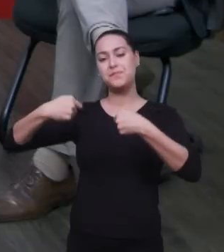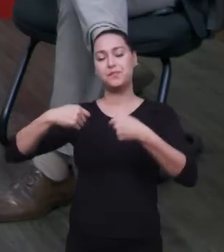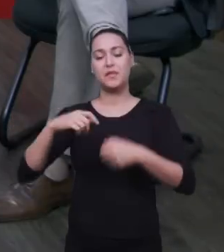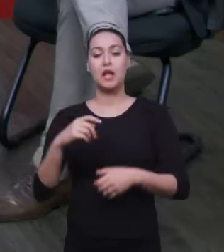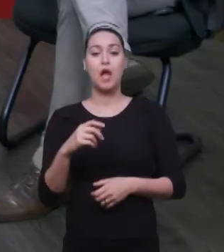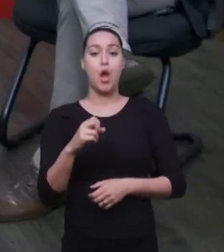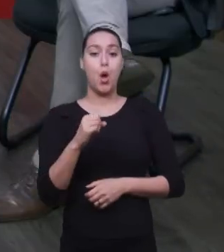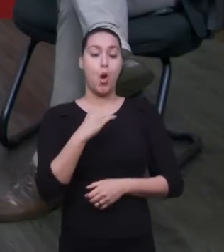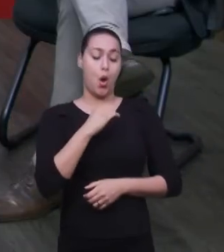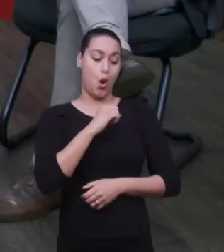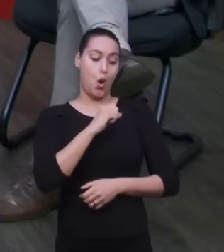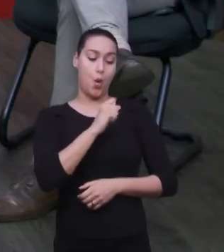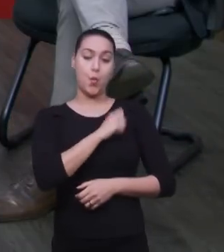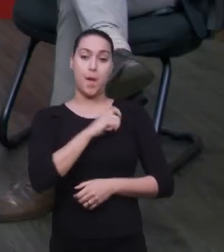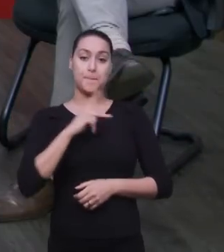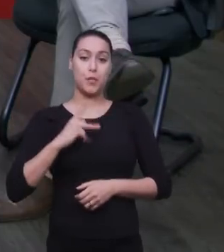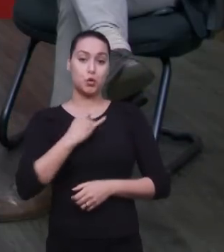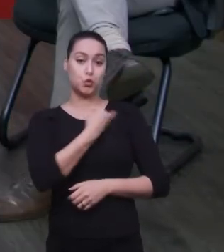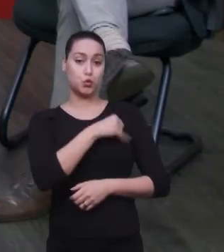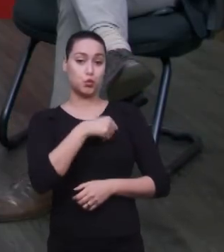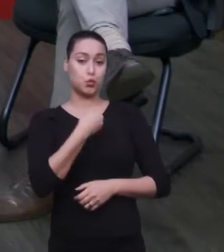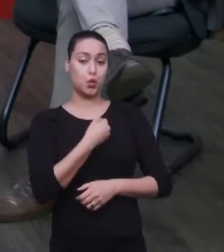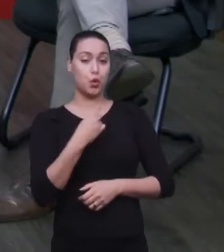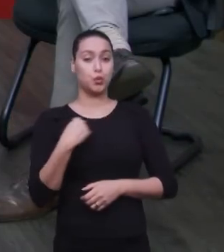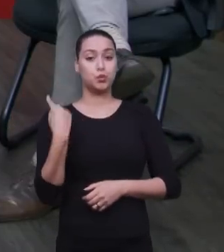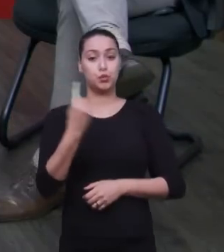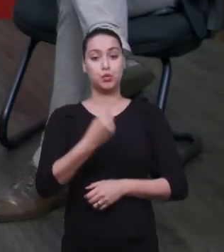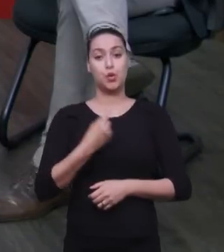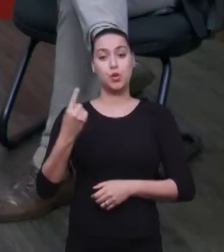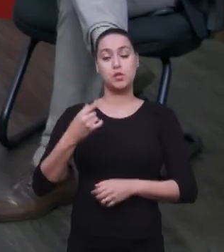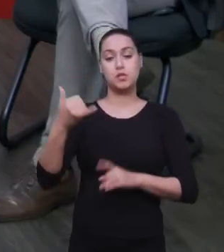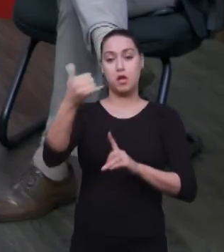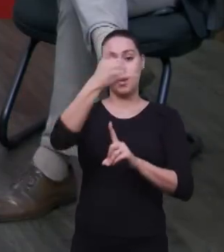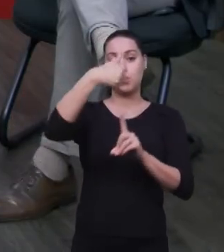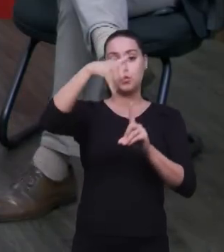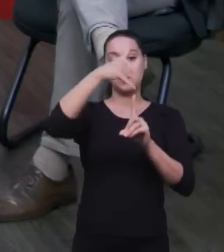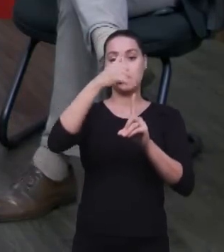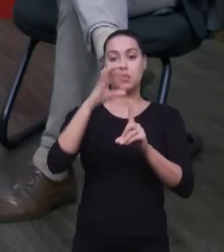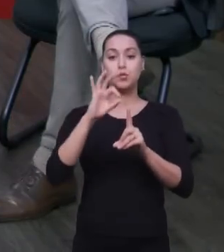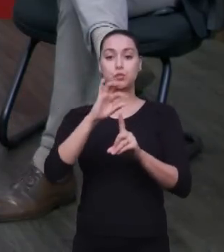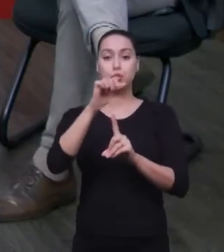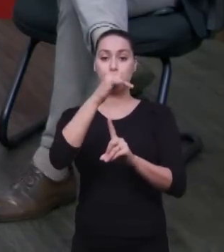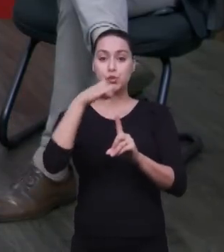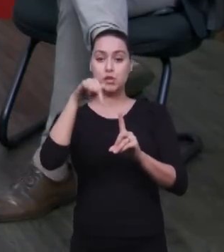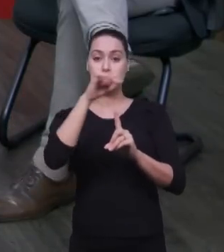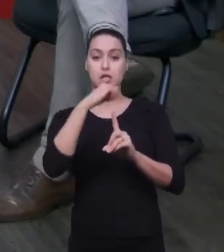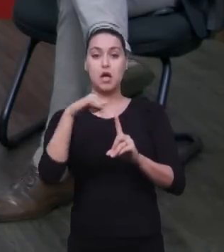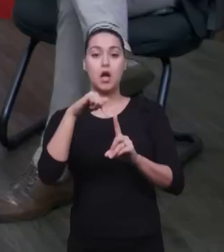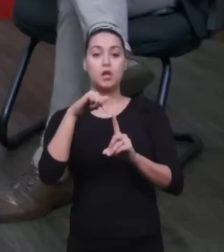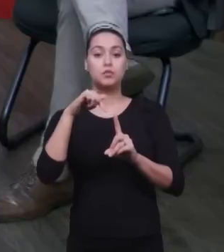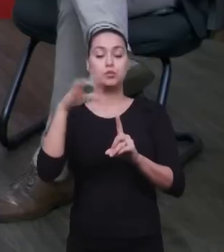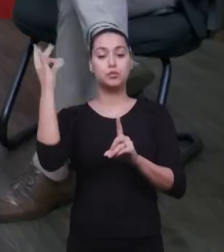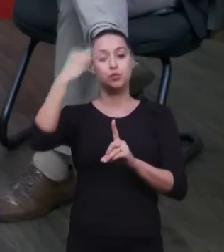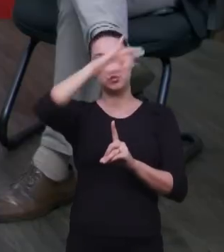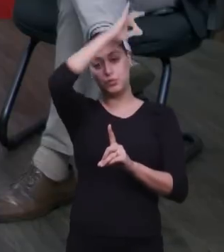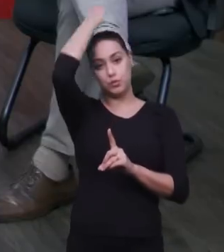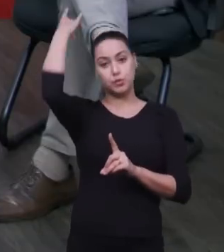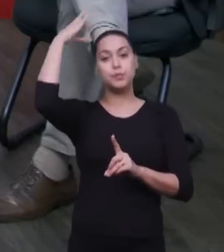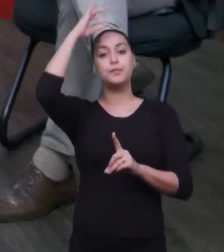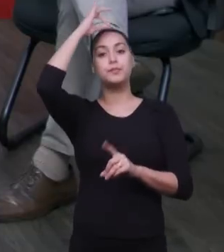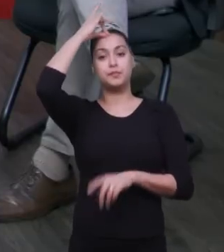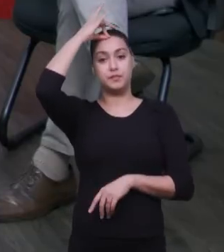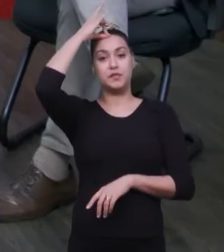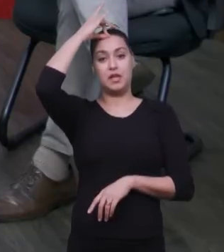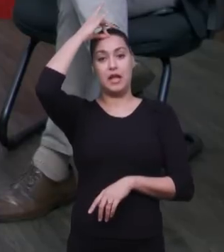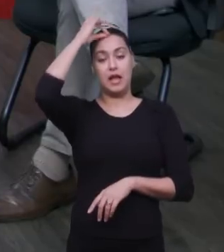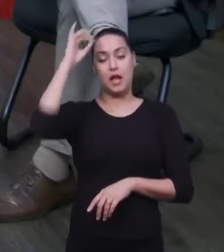tudo. O apóstolo João disse que nós temos a unção do Santo e sabemos tudo. Então, ter a unção do Espírito Santo, ou